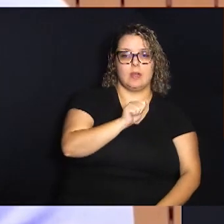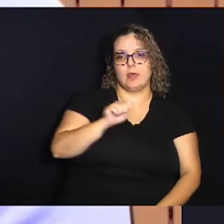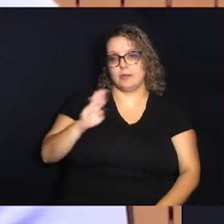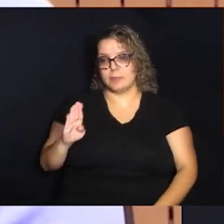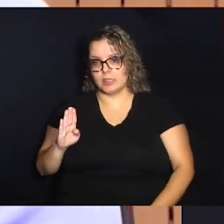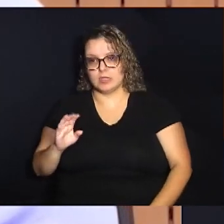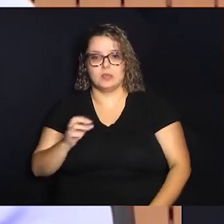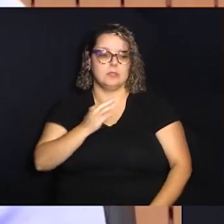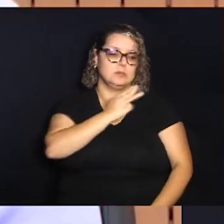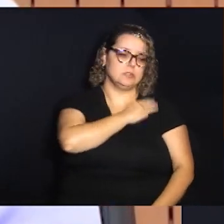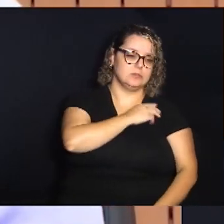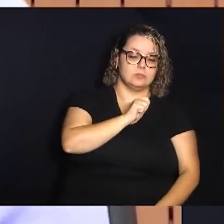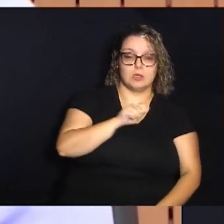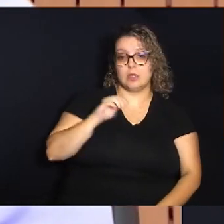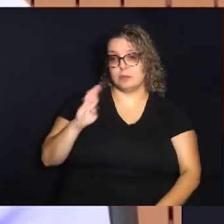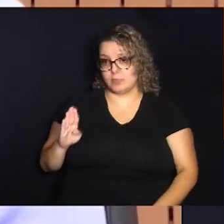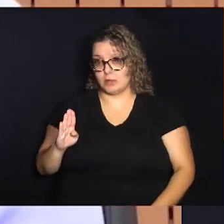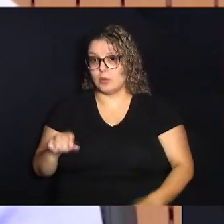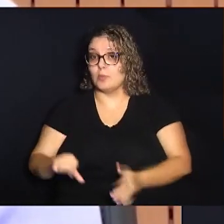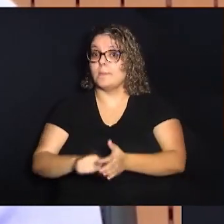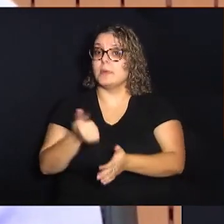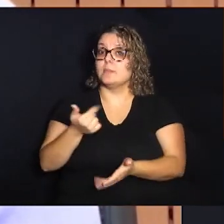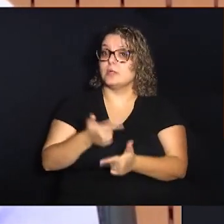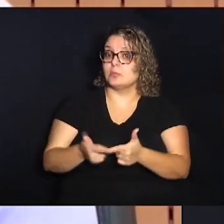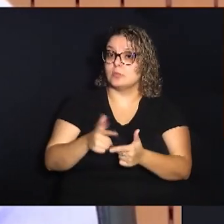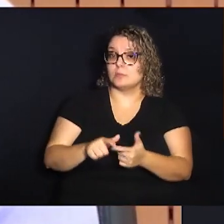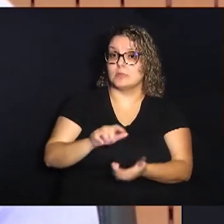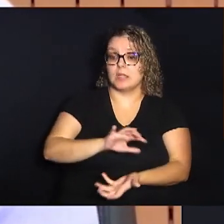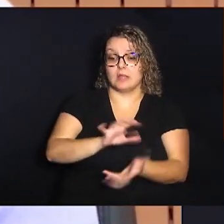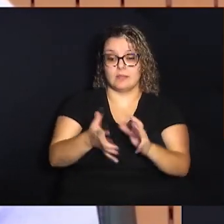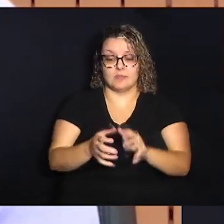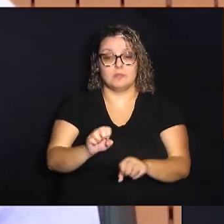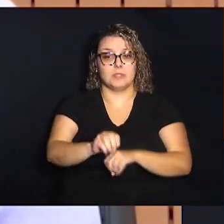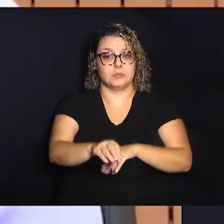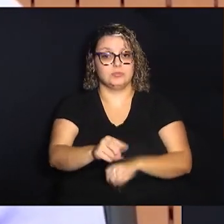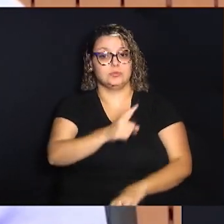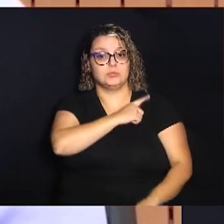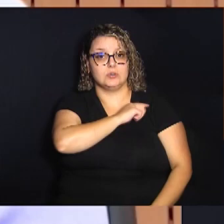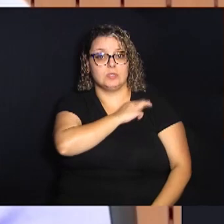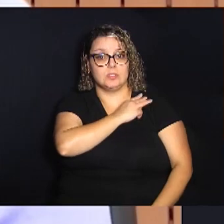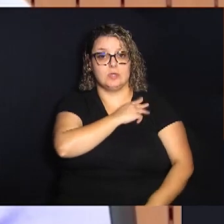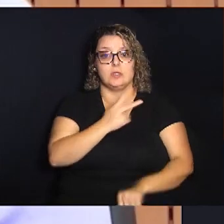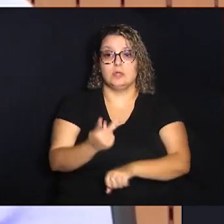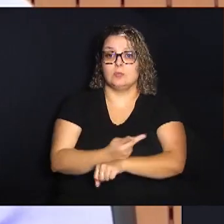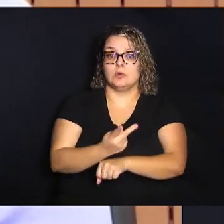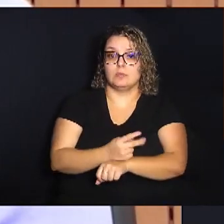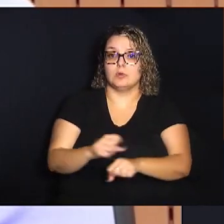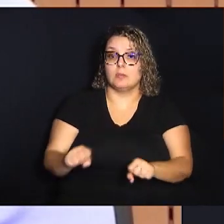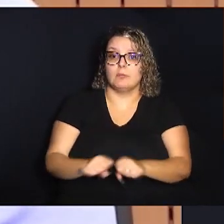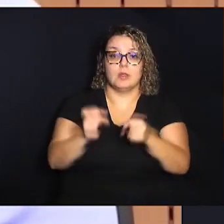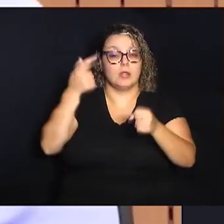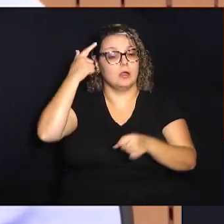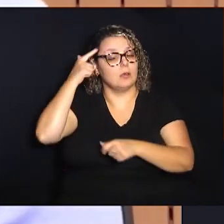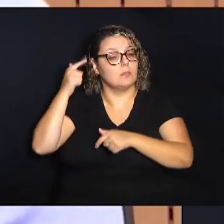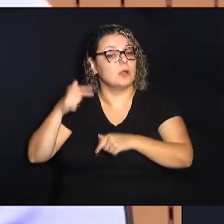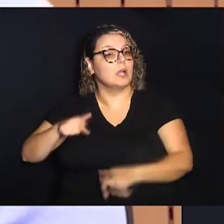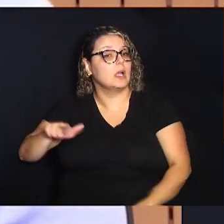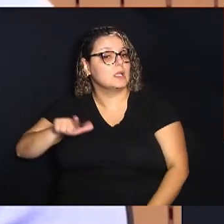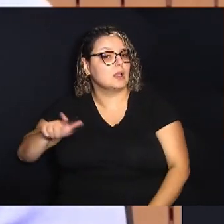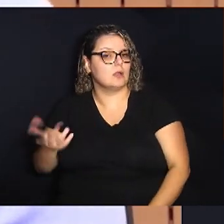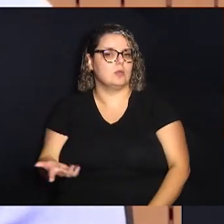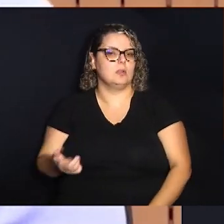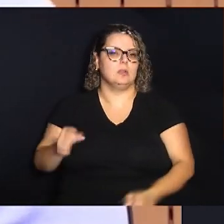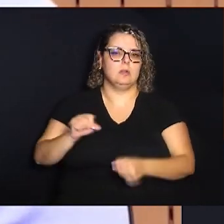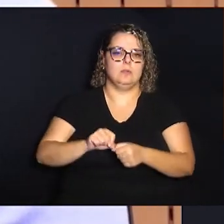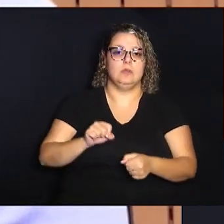B. O primeiro problema da reforma do ensino médio é que ela busca quebrar essa lógica e, ao invés de você fazer o